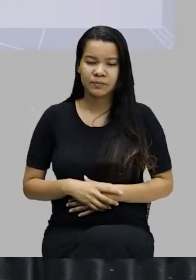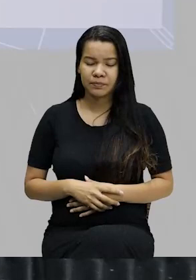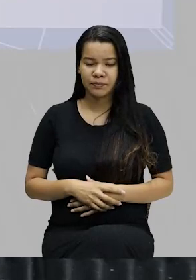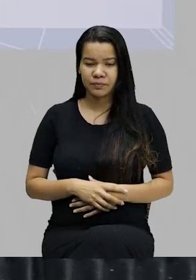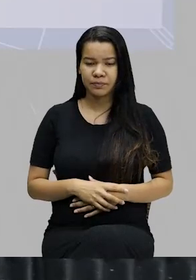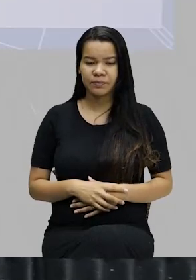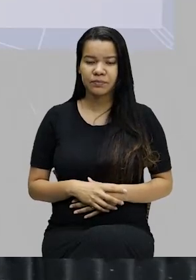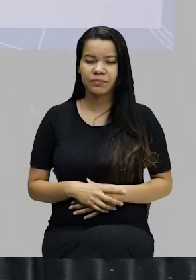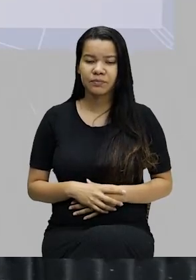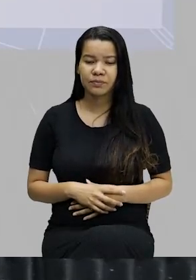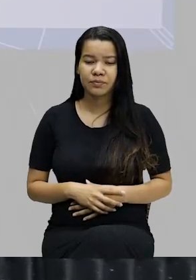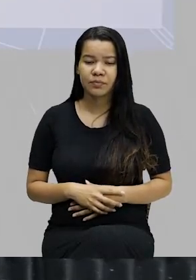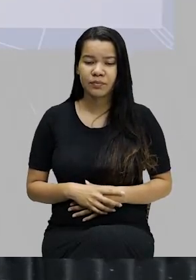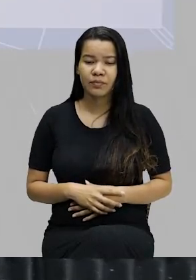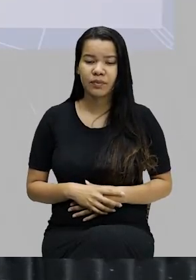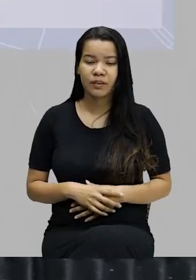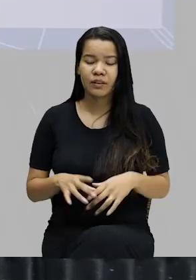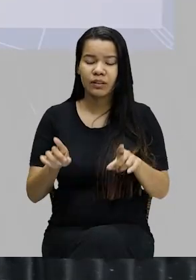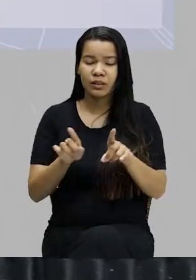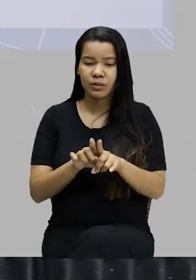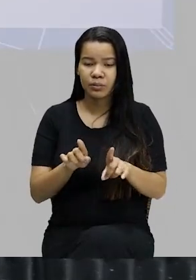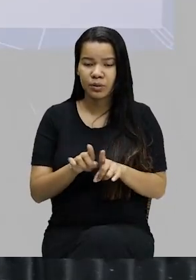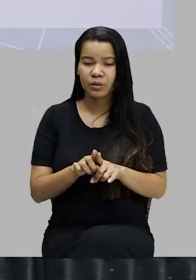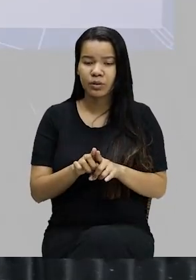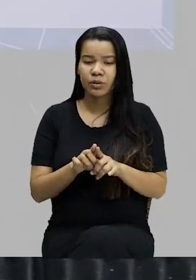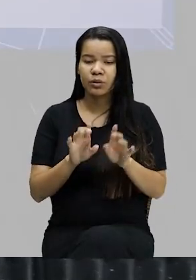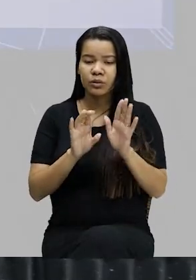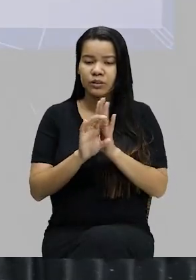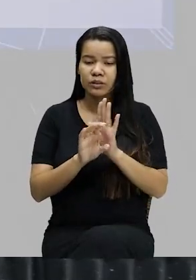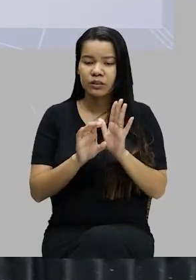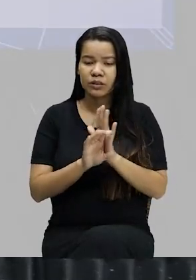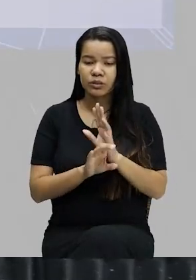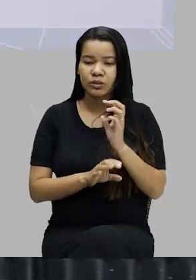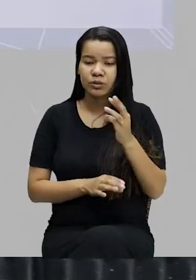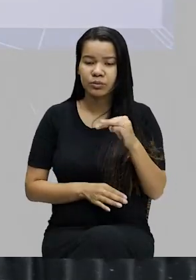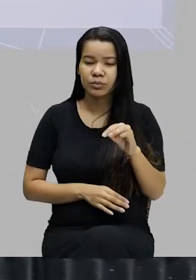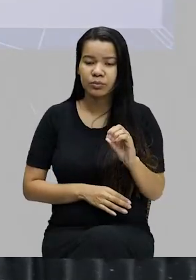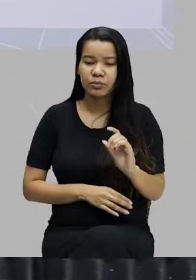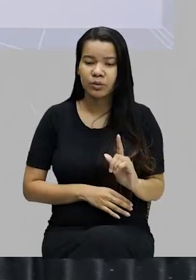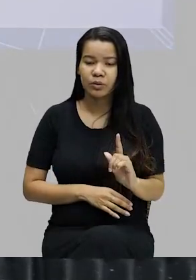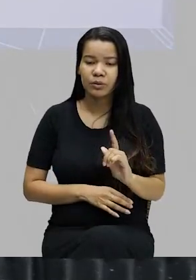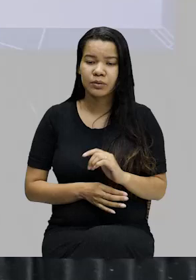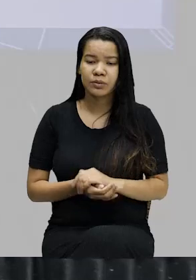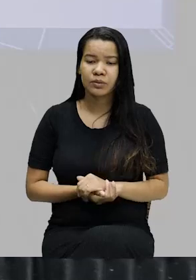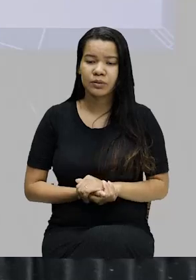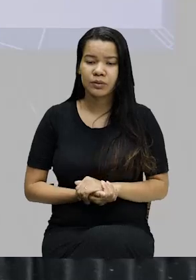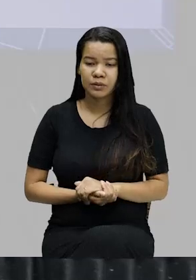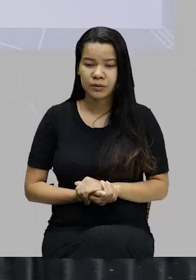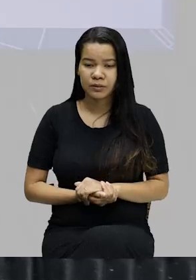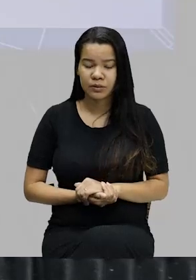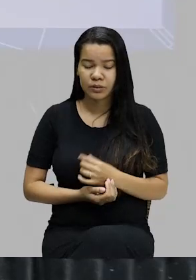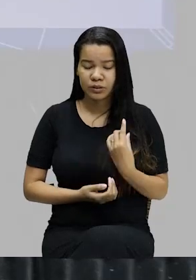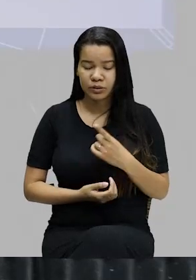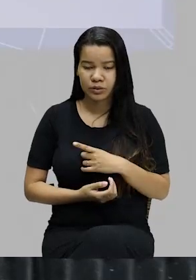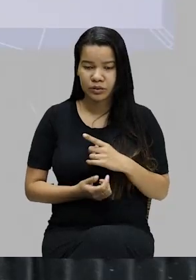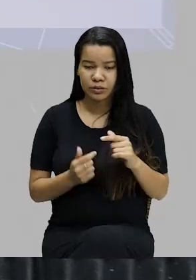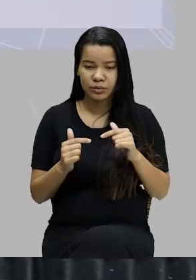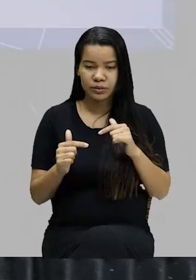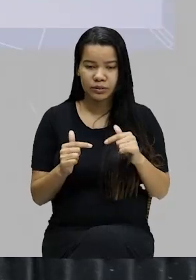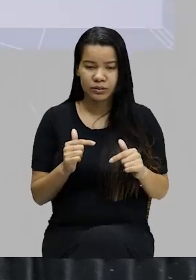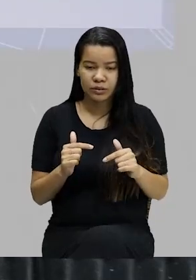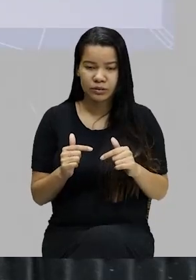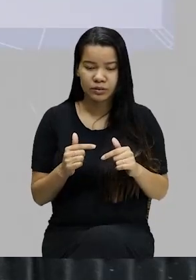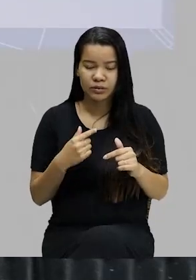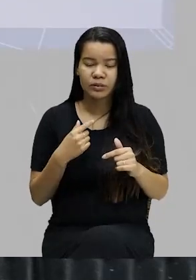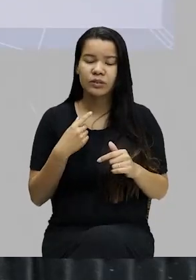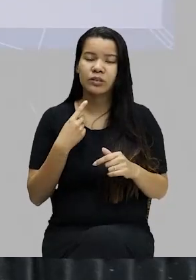de Avogadro e o conceito de mol. Beleza, turminha? Então a gente vai estar trabalhando esses dois